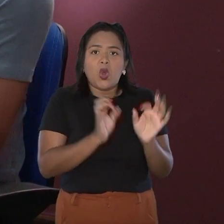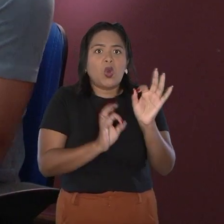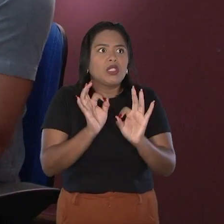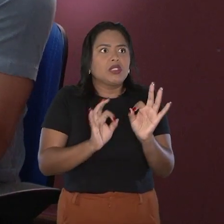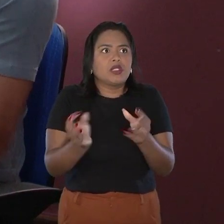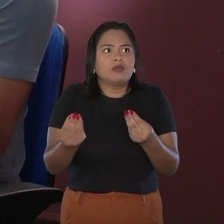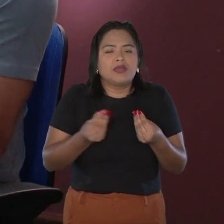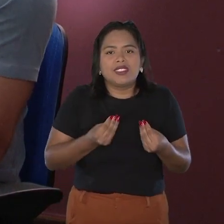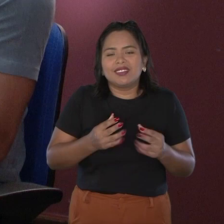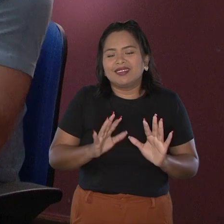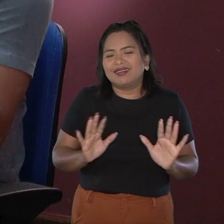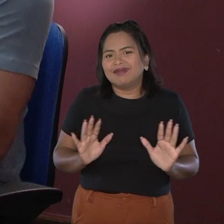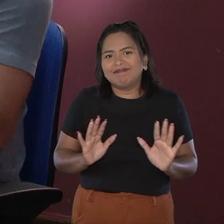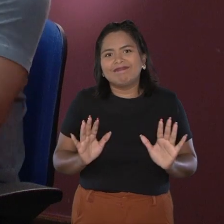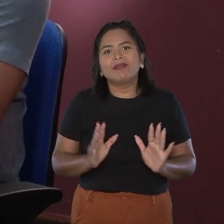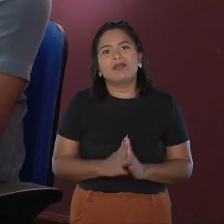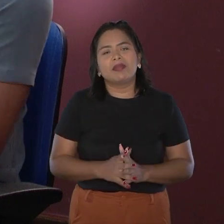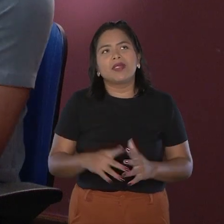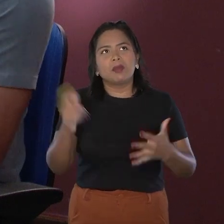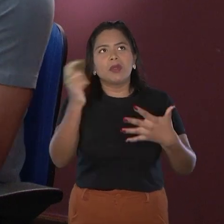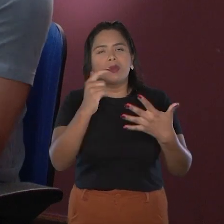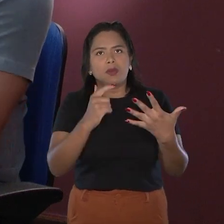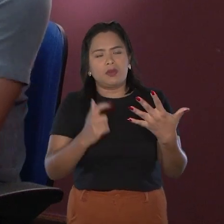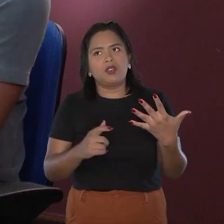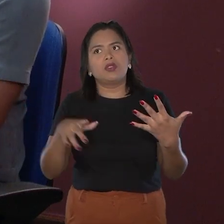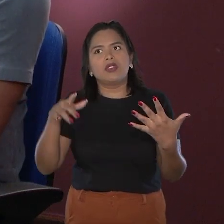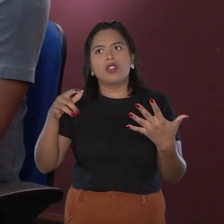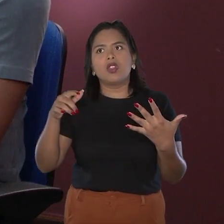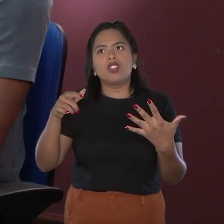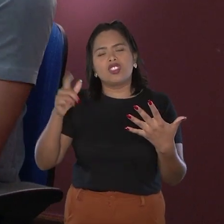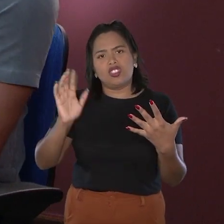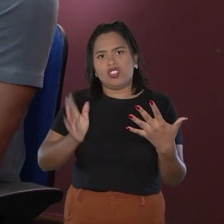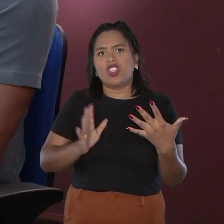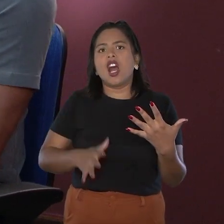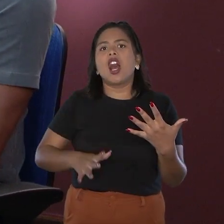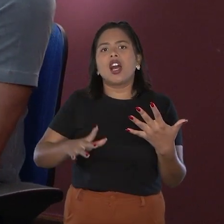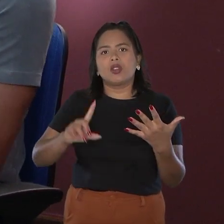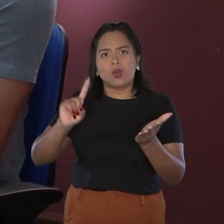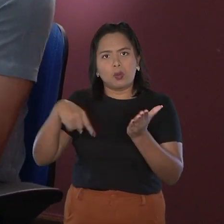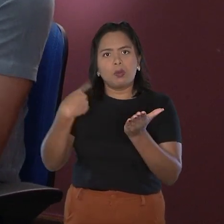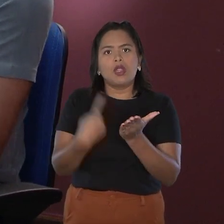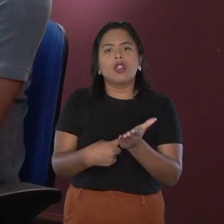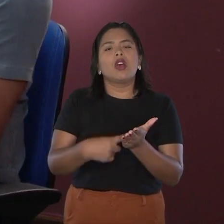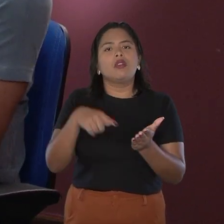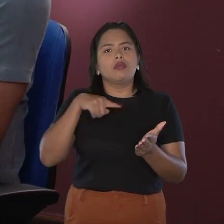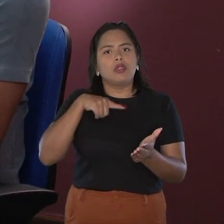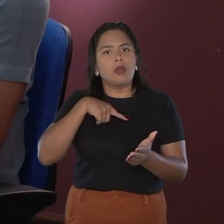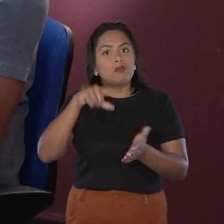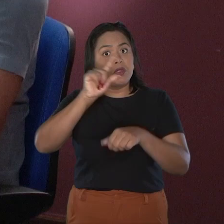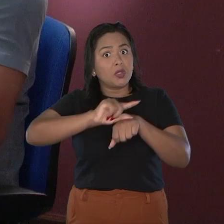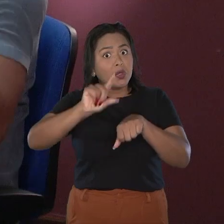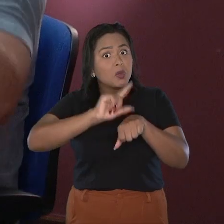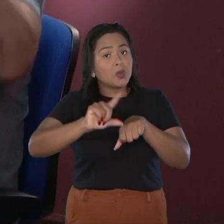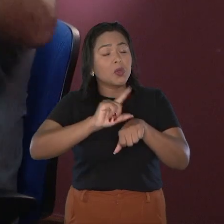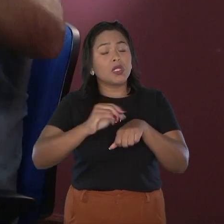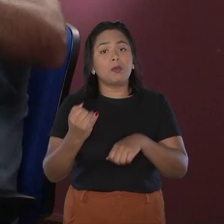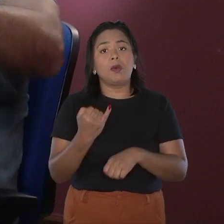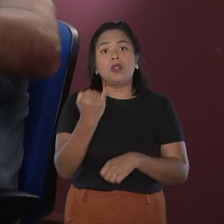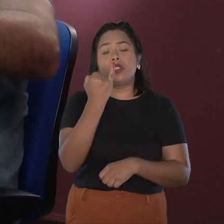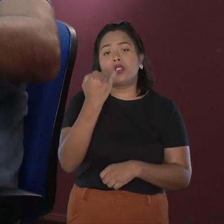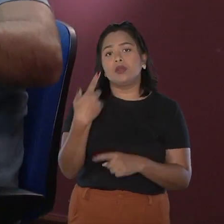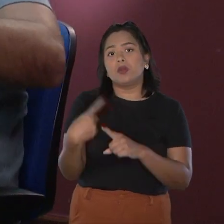essas falamos os nomes até agora estão confirmadas vão participar vão oferecer os minicursos e até importante para que as pessoas